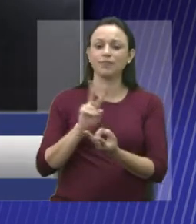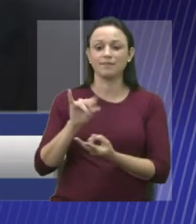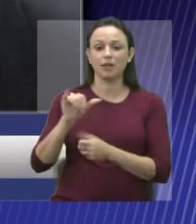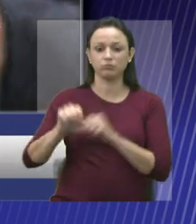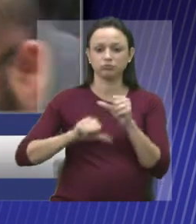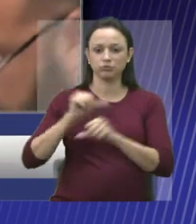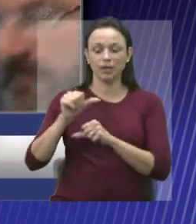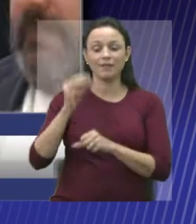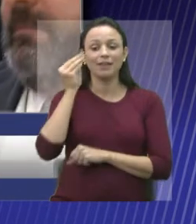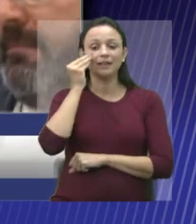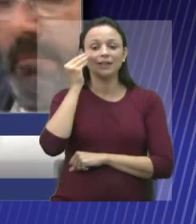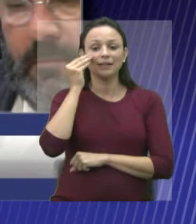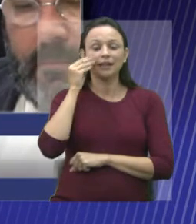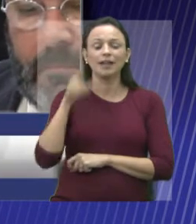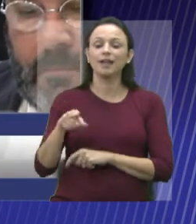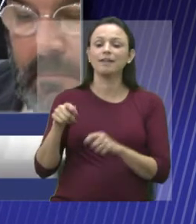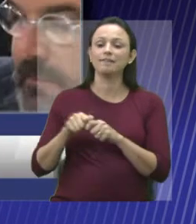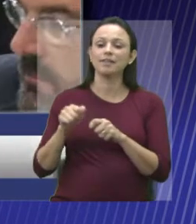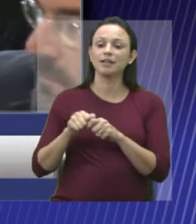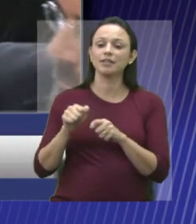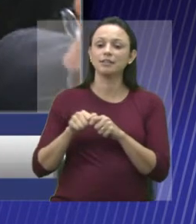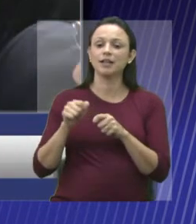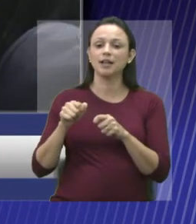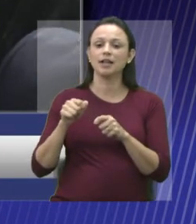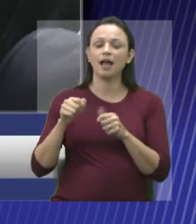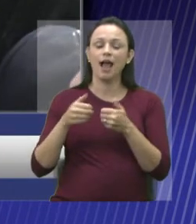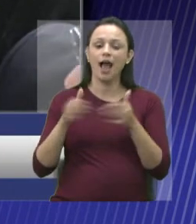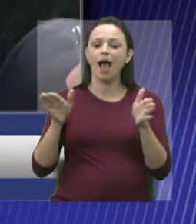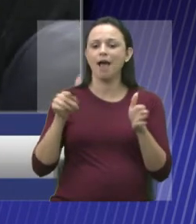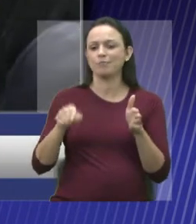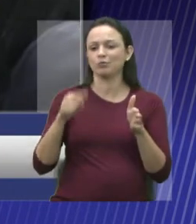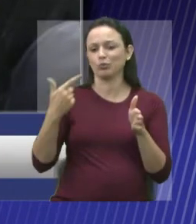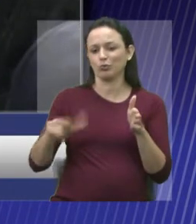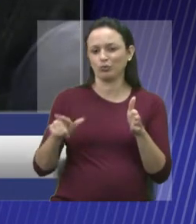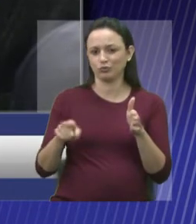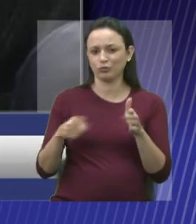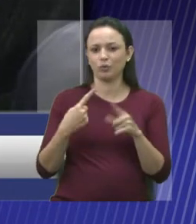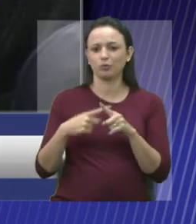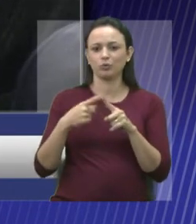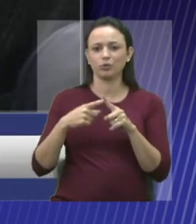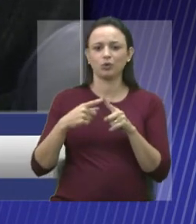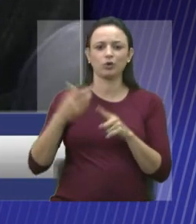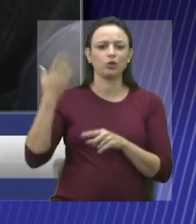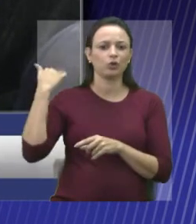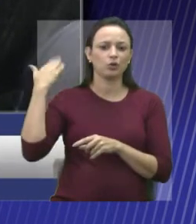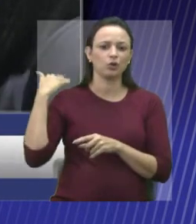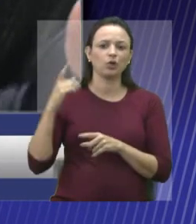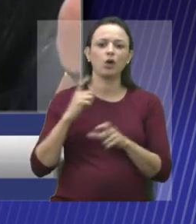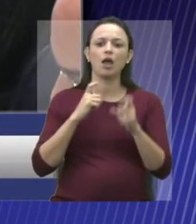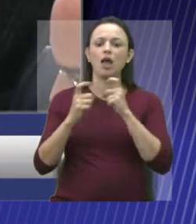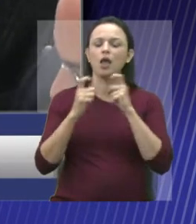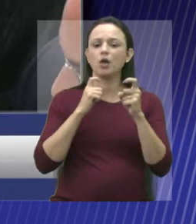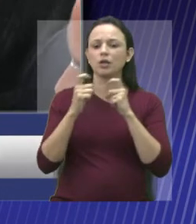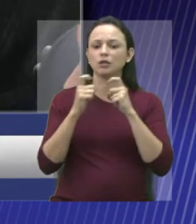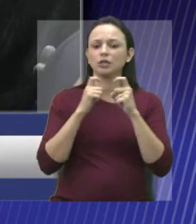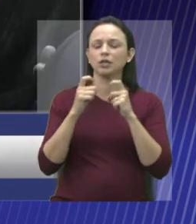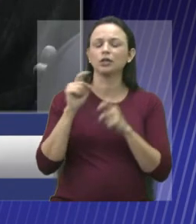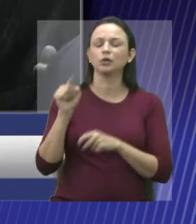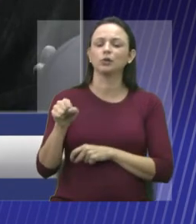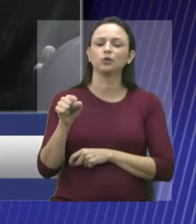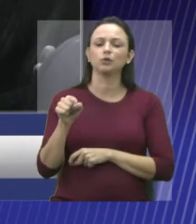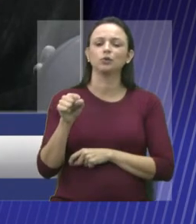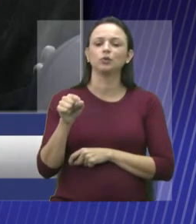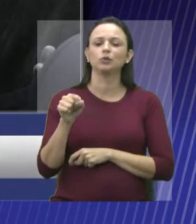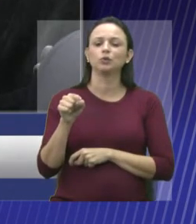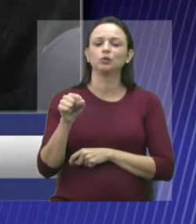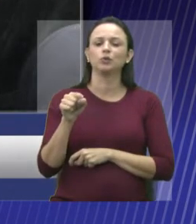nessa mudança aí, fazer esse tipo de abertura, mesmo porque, quando foi feito uma reunião para que o prefeito